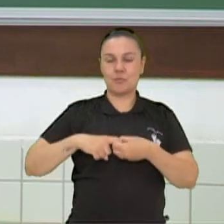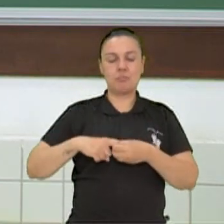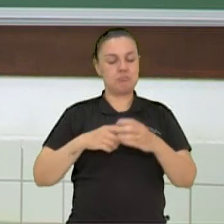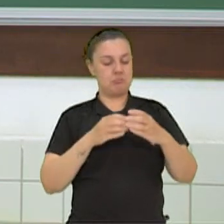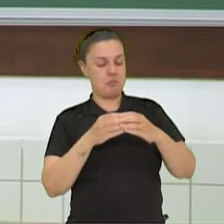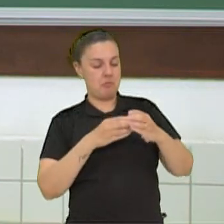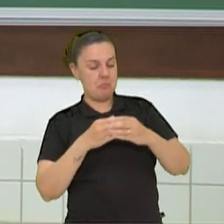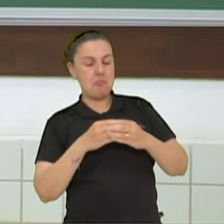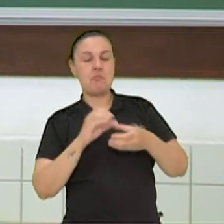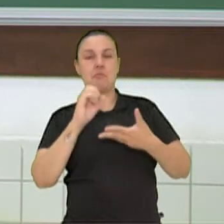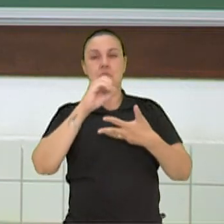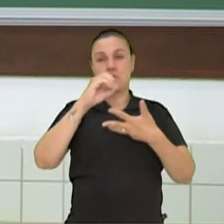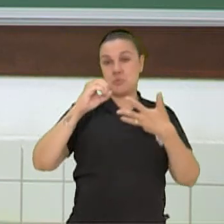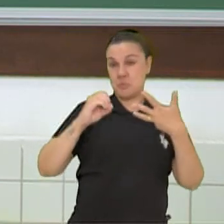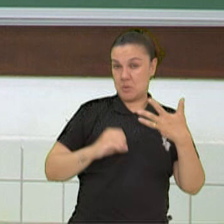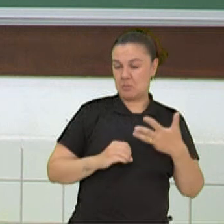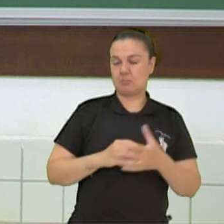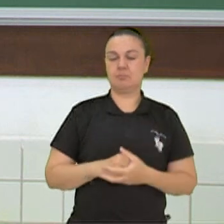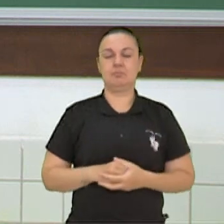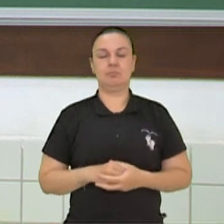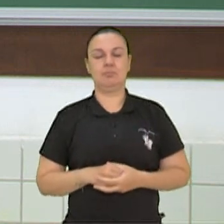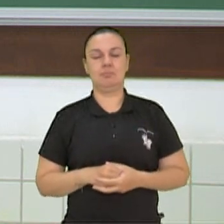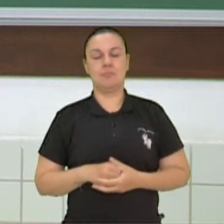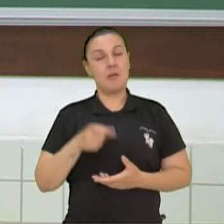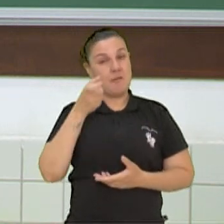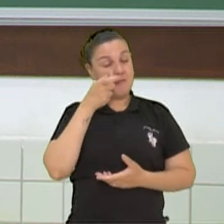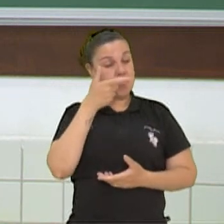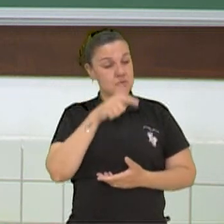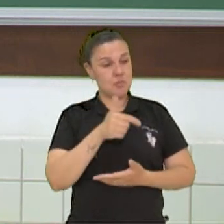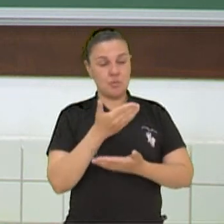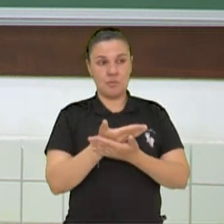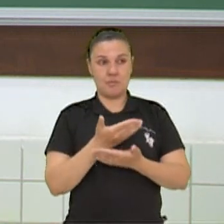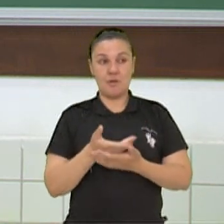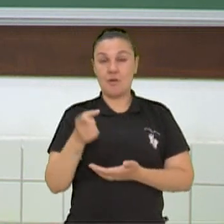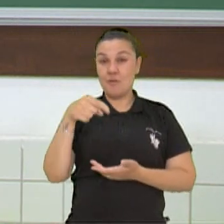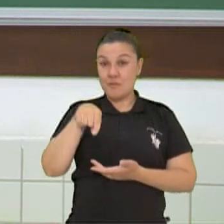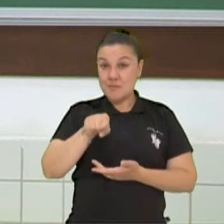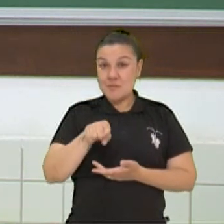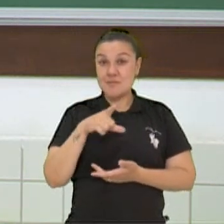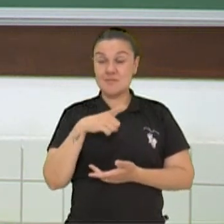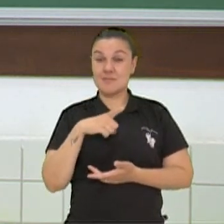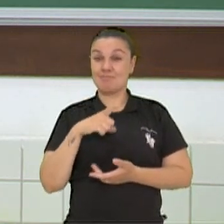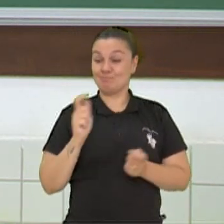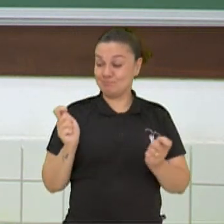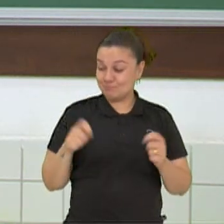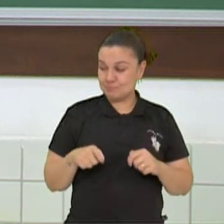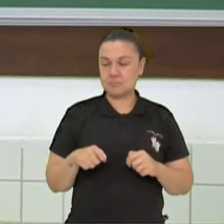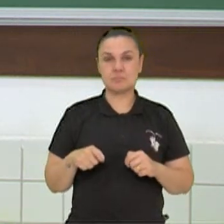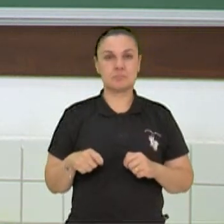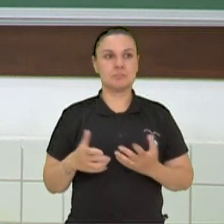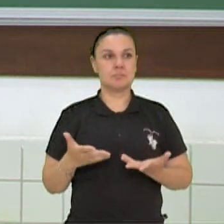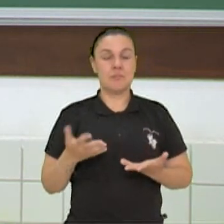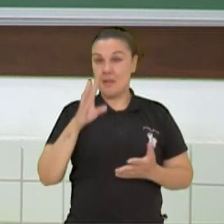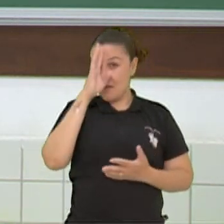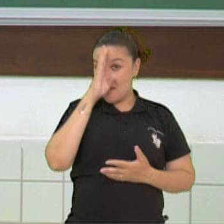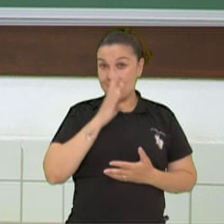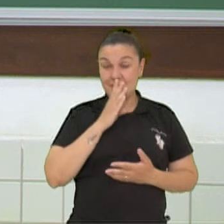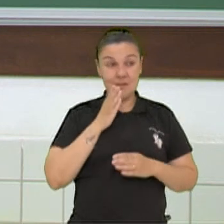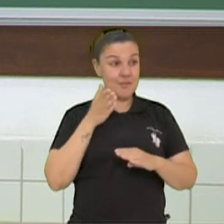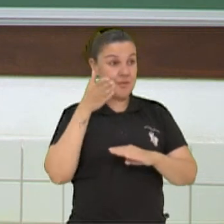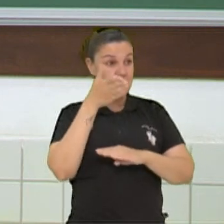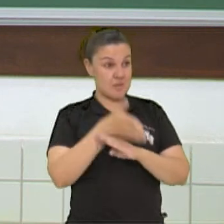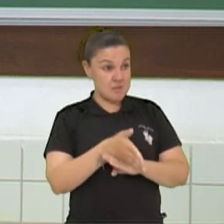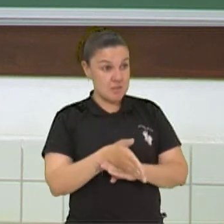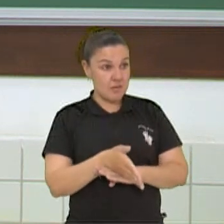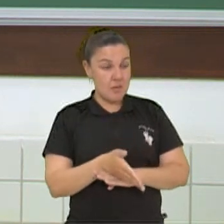dá um distanciamento visual e analítico muito grande. E aqui no desvio padrão você consegue enxergar regularidade de dados.